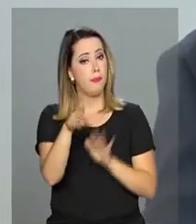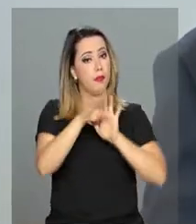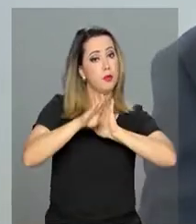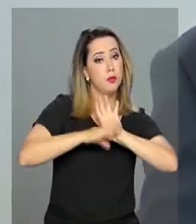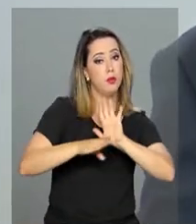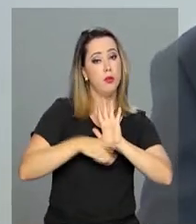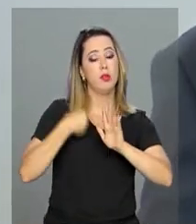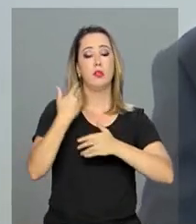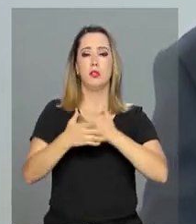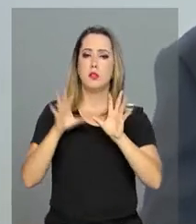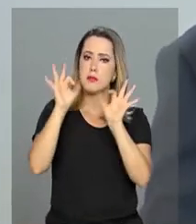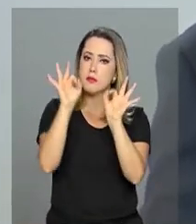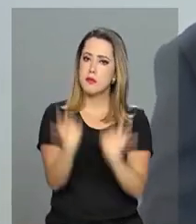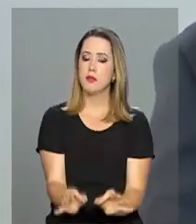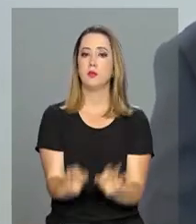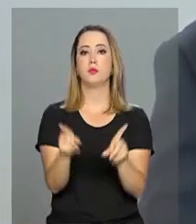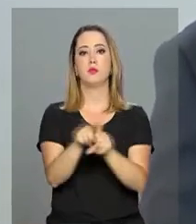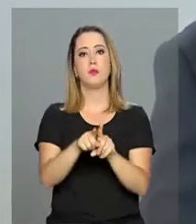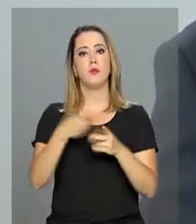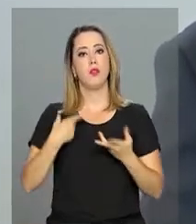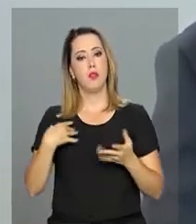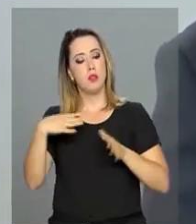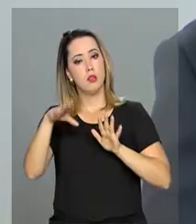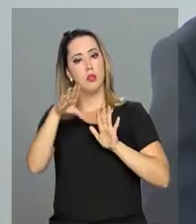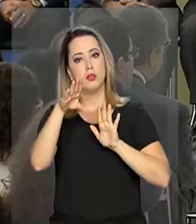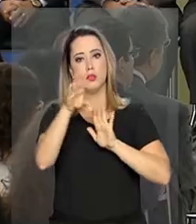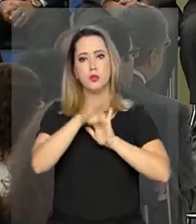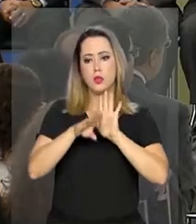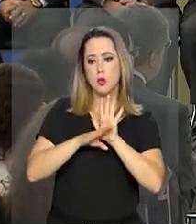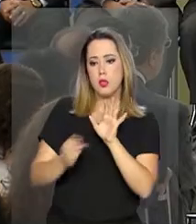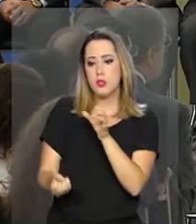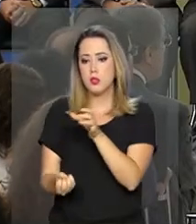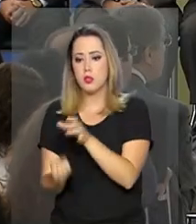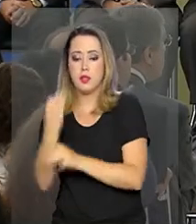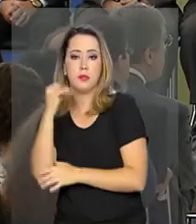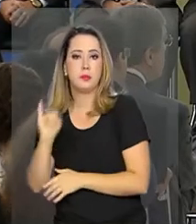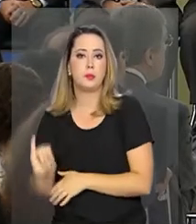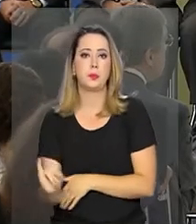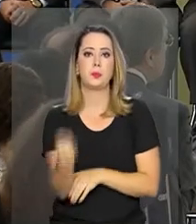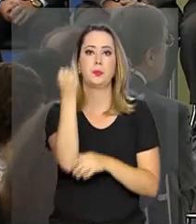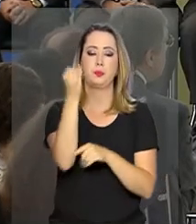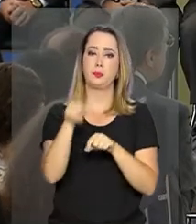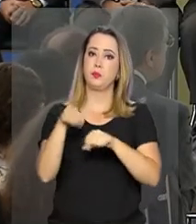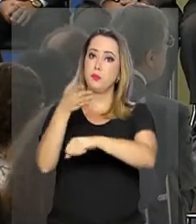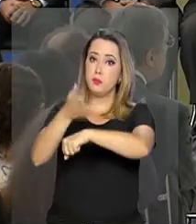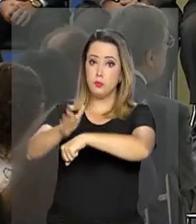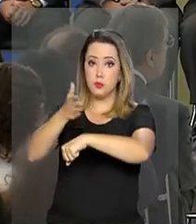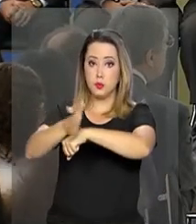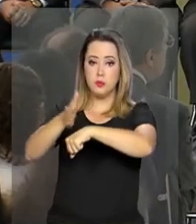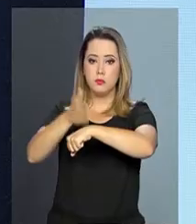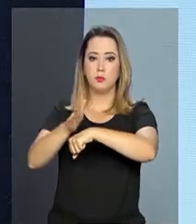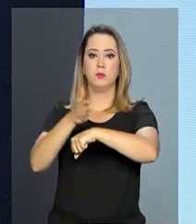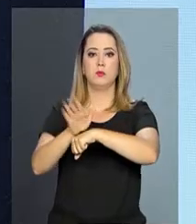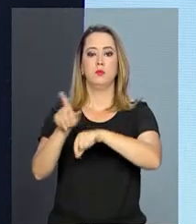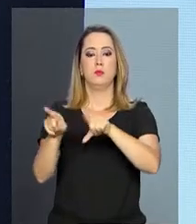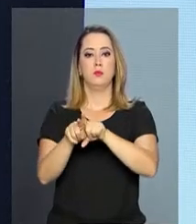eixos bem definidos de empreendedorismo é de capacitação de